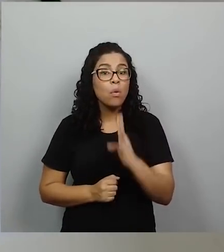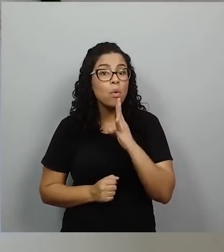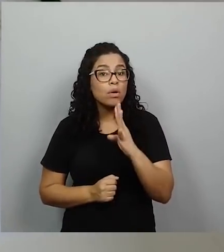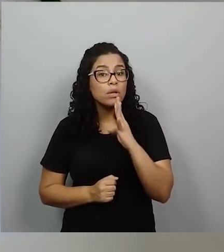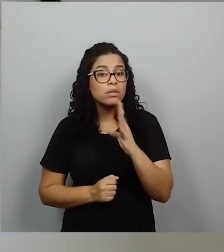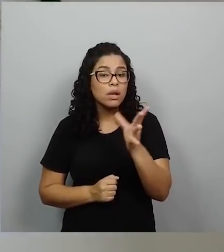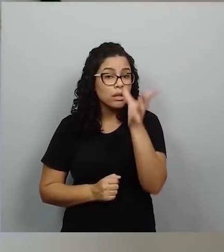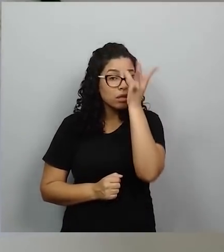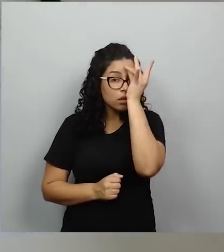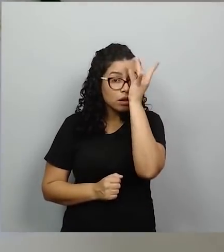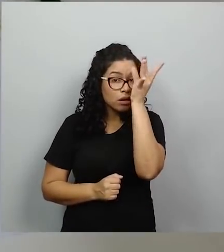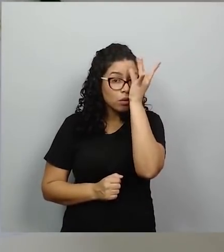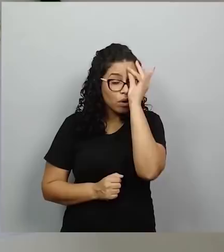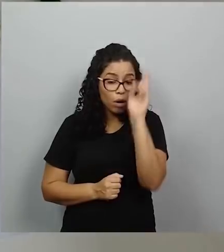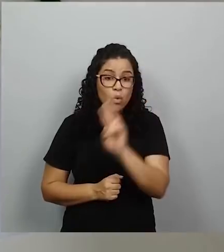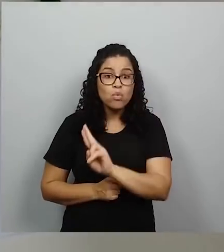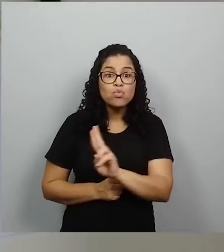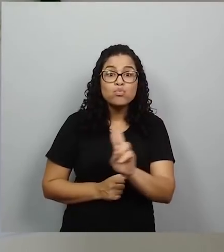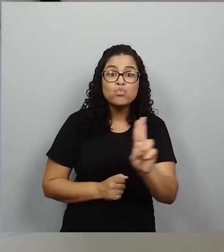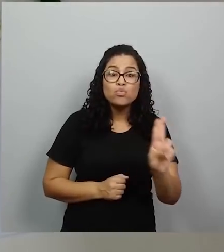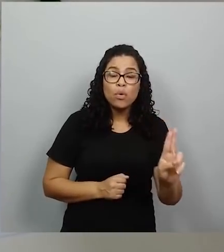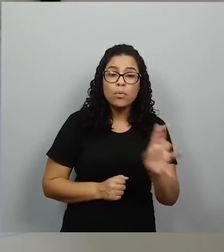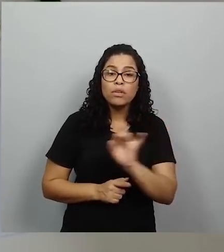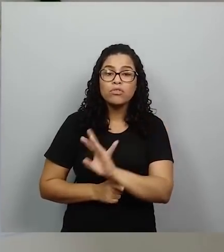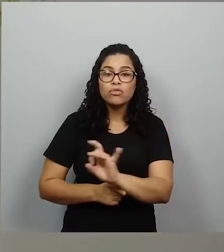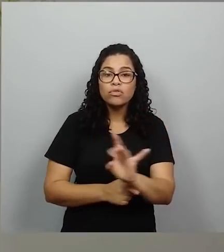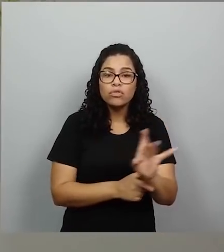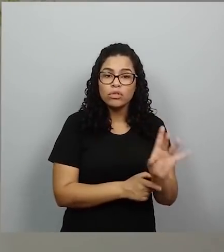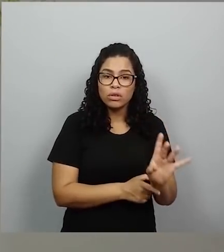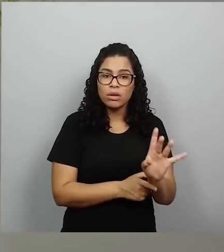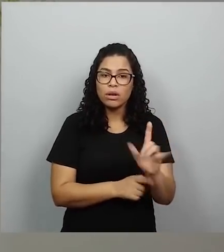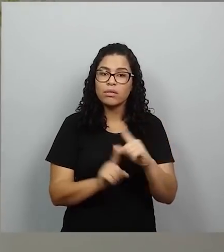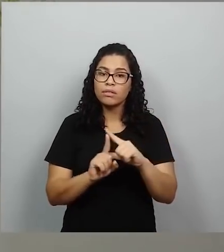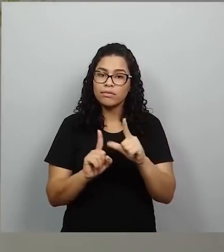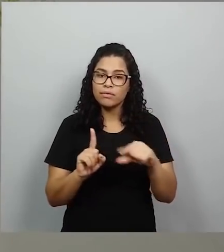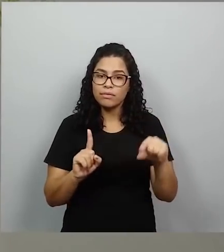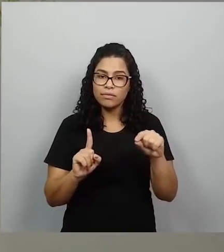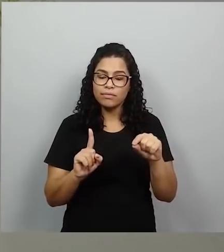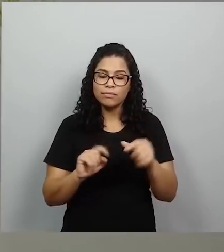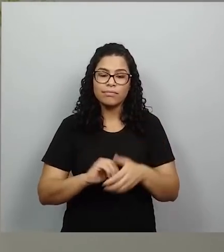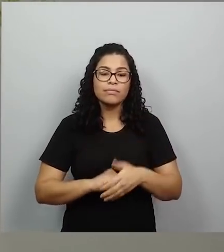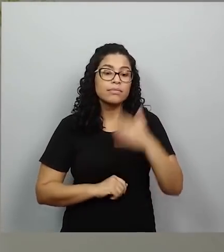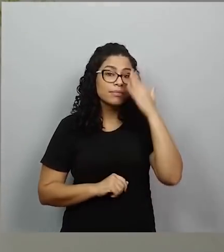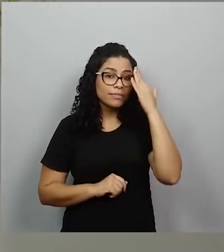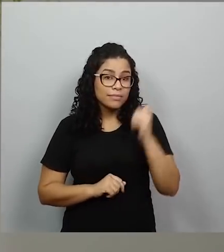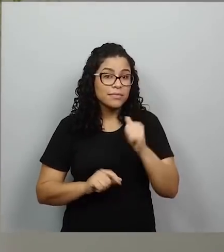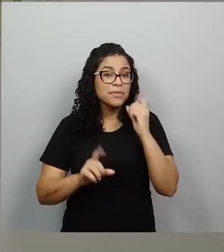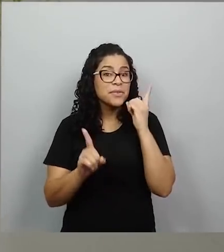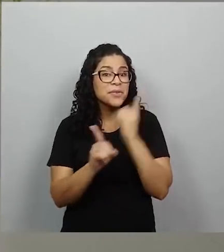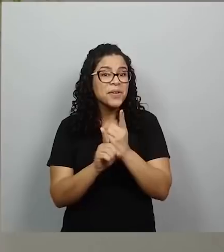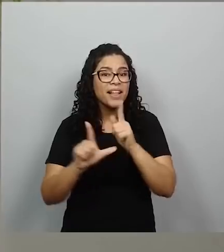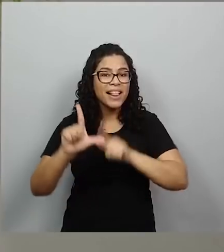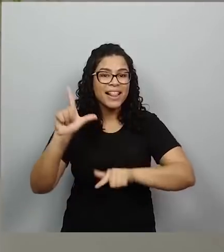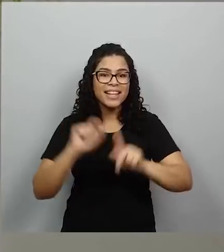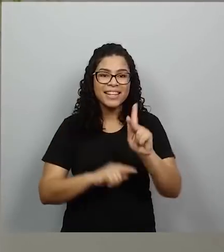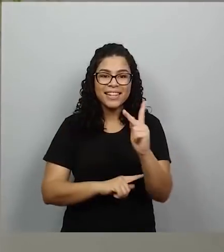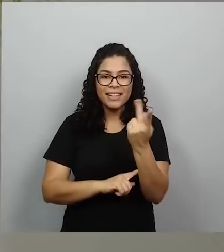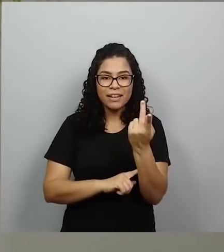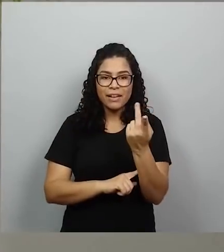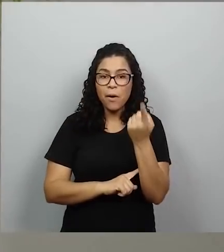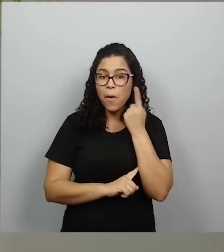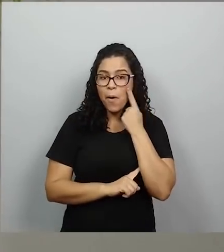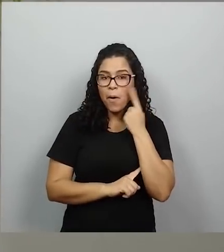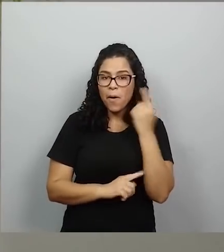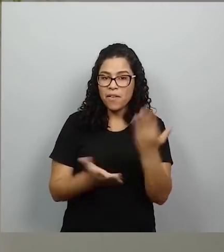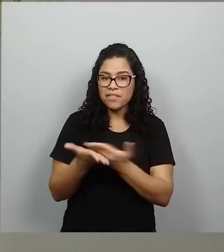e decorar o nome das plantas que estão ao nosso redor. Achamos a nossa letra H. Querem ver como está